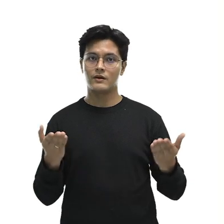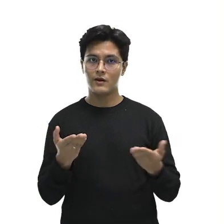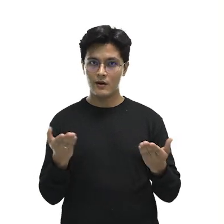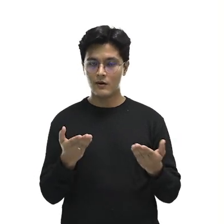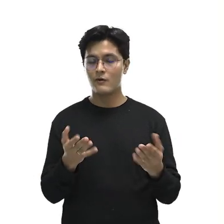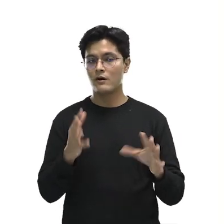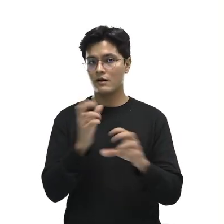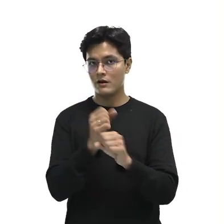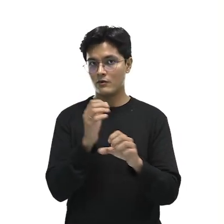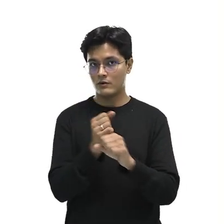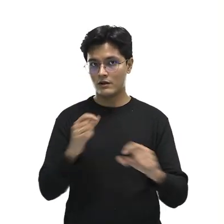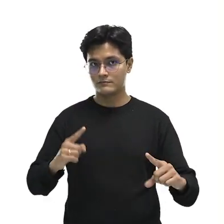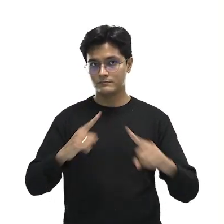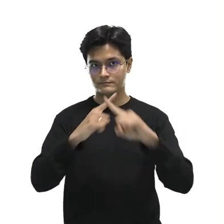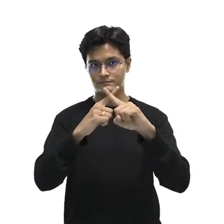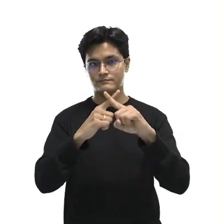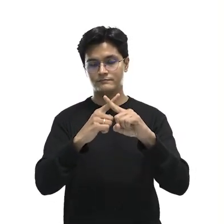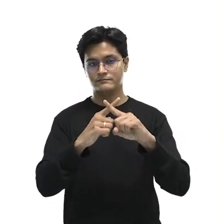né?